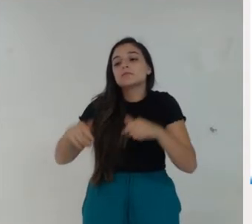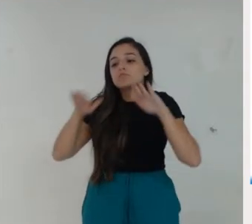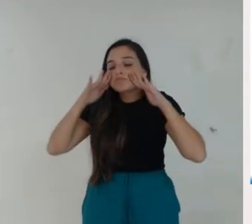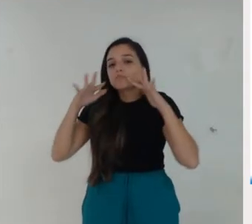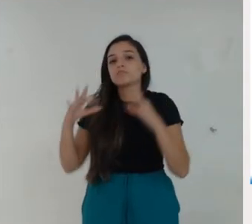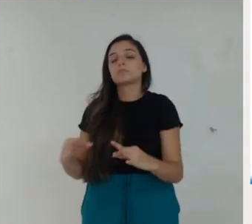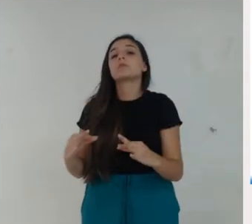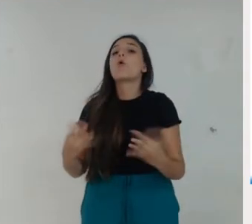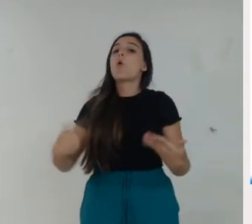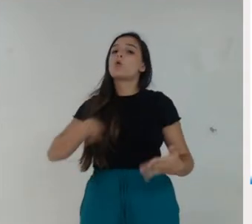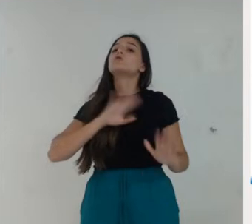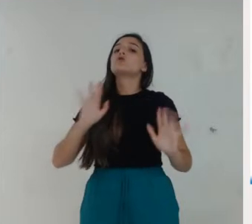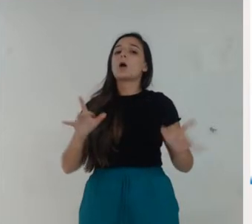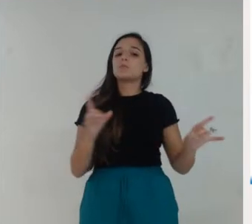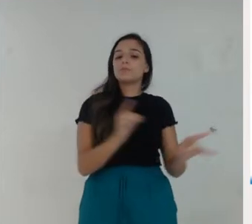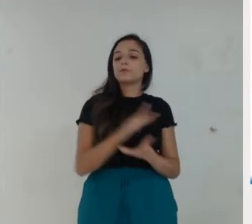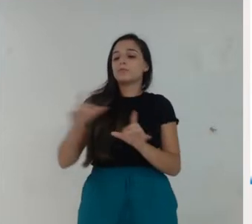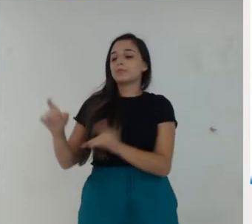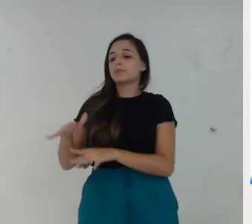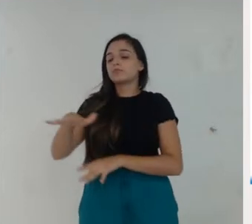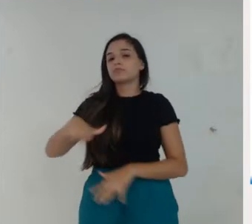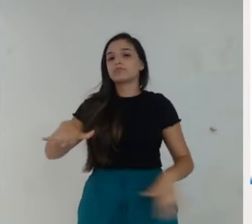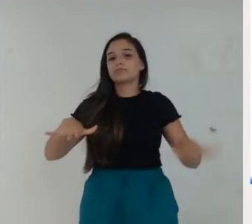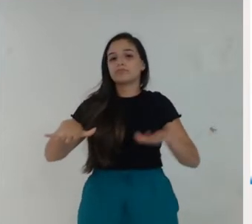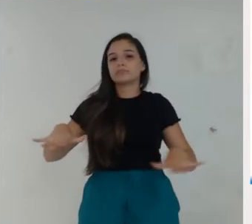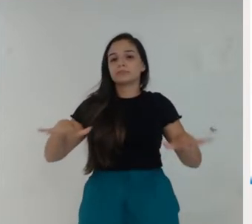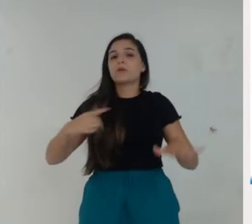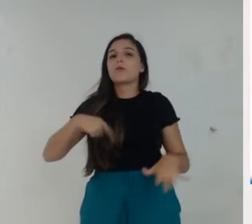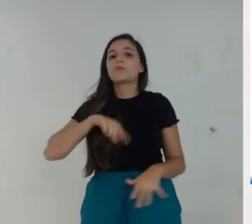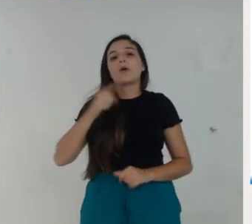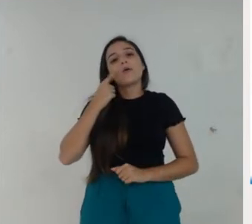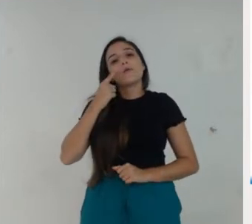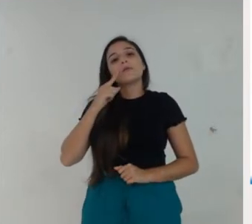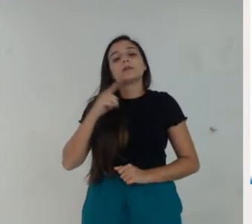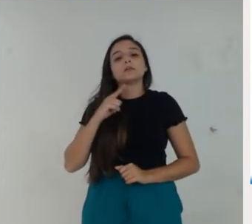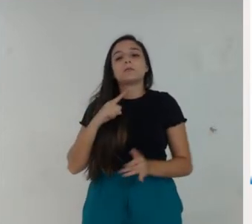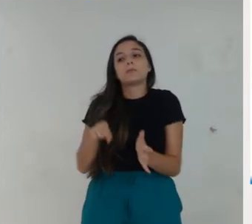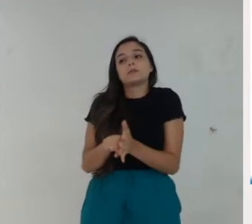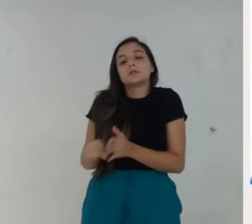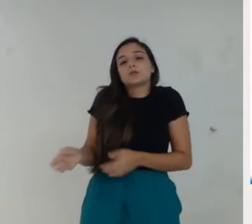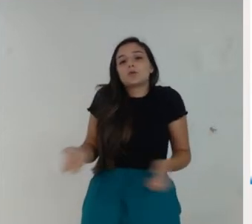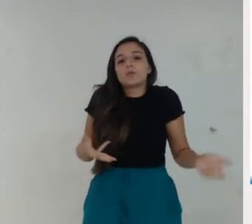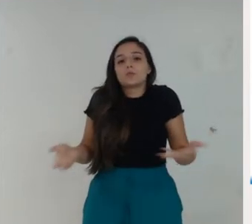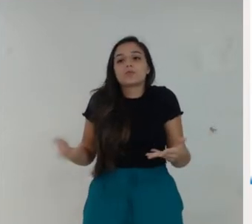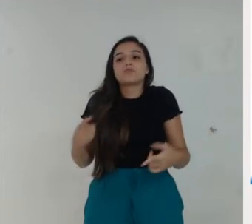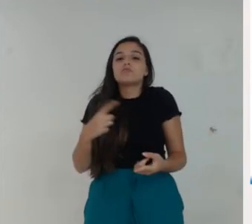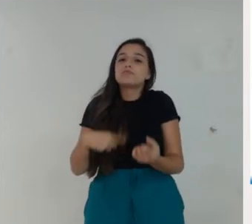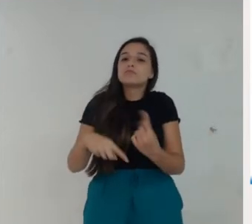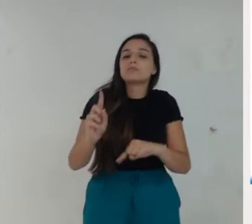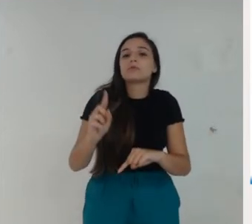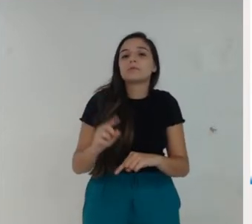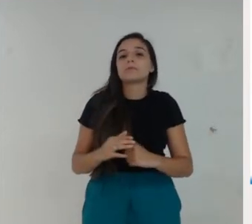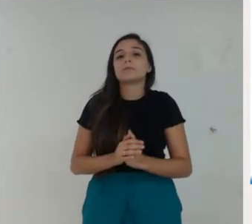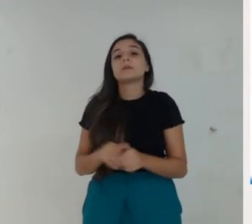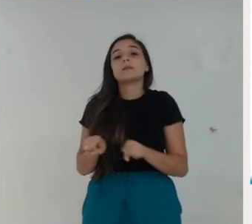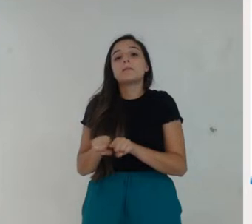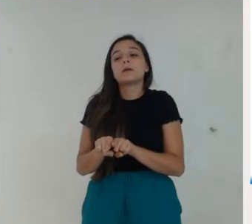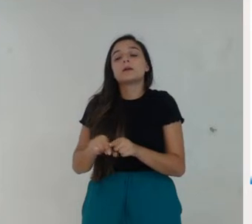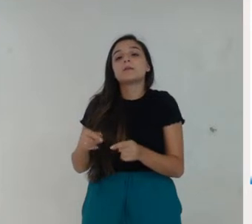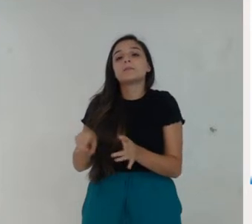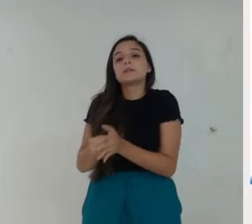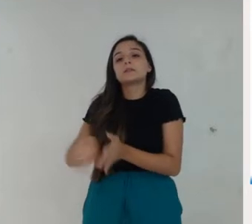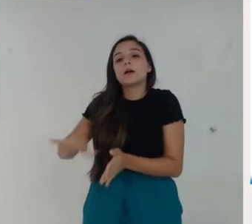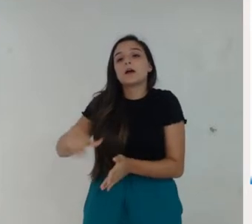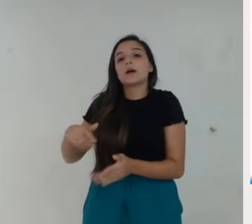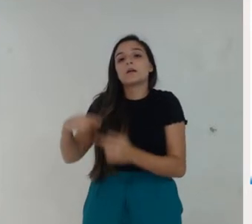bem definidas. Nós vemos, inclusive, nas pesquisas mais recentes e avançadas no campo dos estudos neurais, por exemplo,